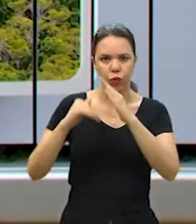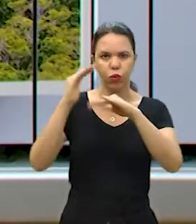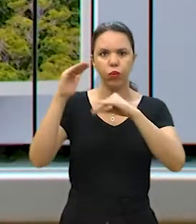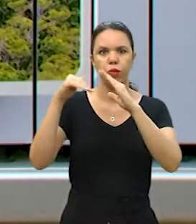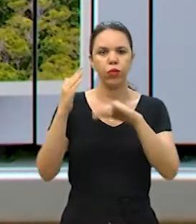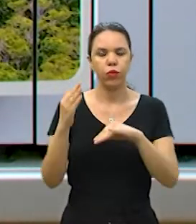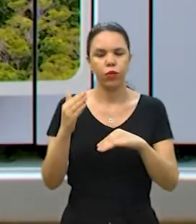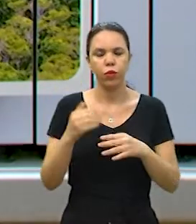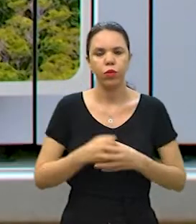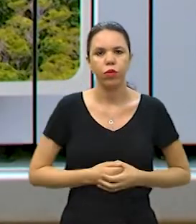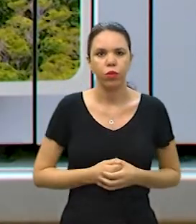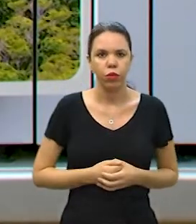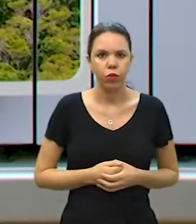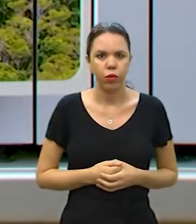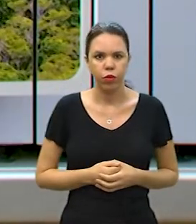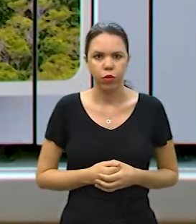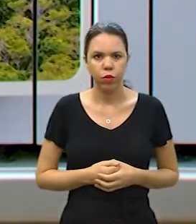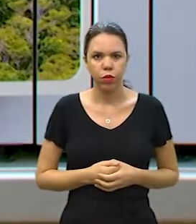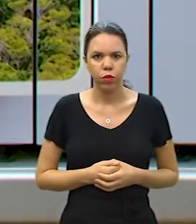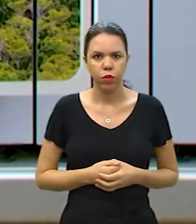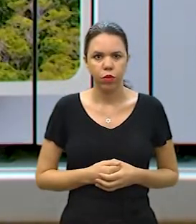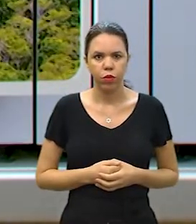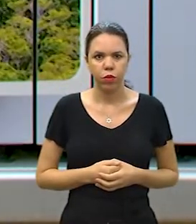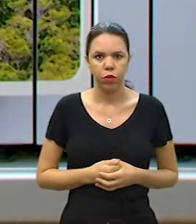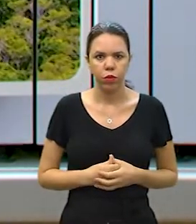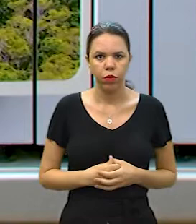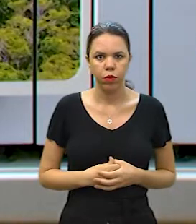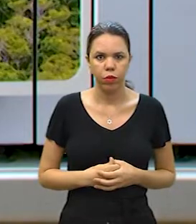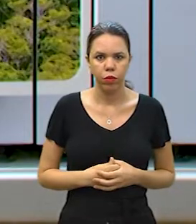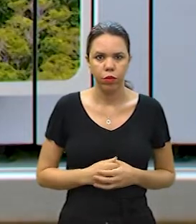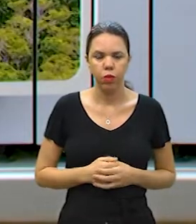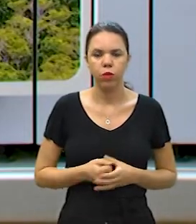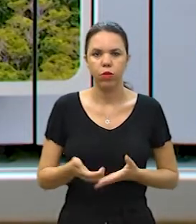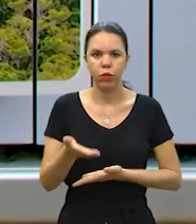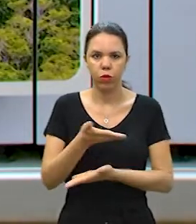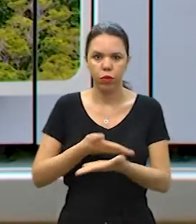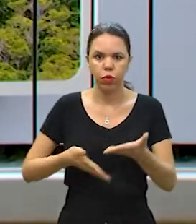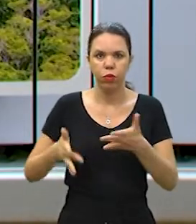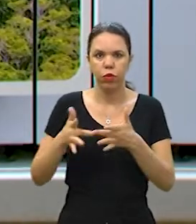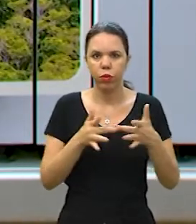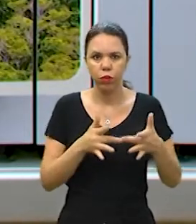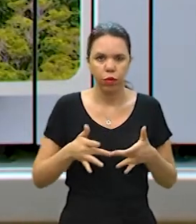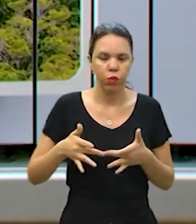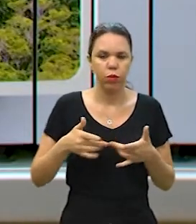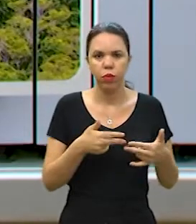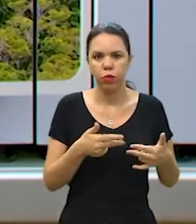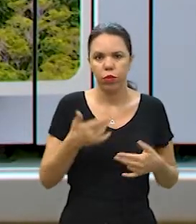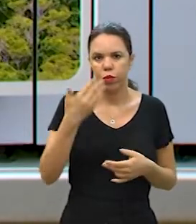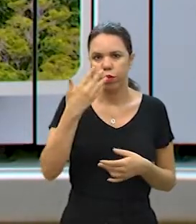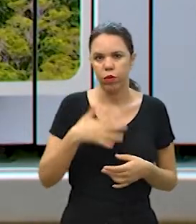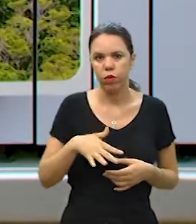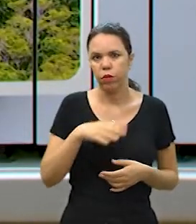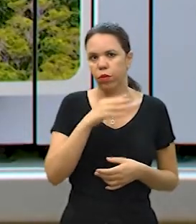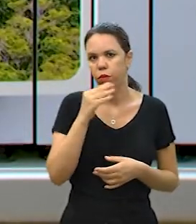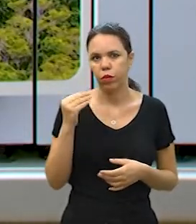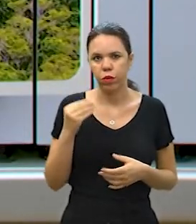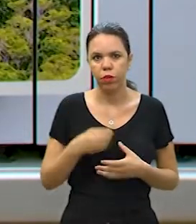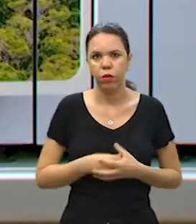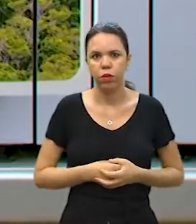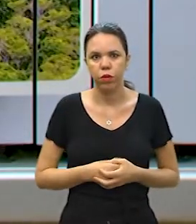o desenvolvimento ali da sociabilidade de